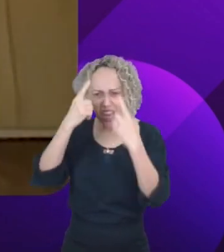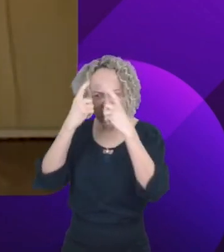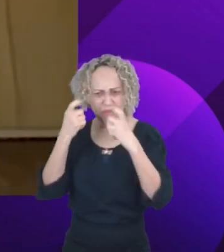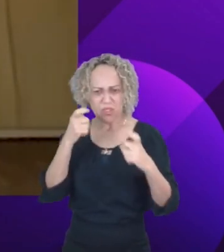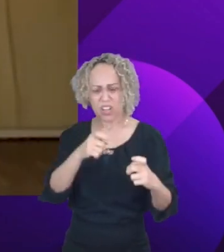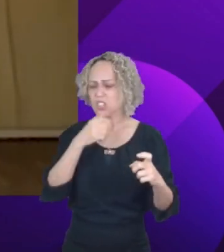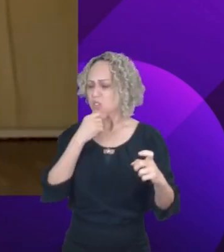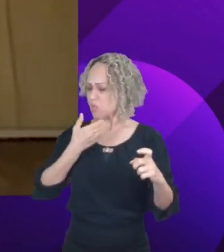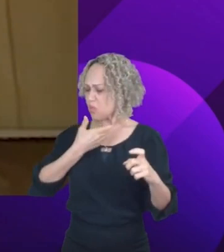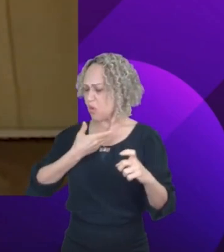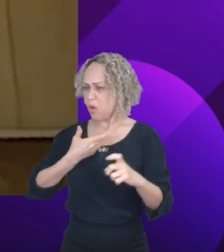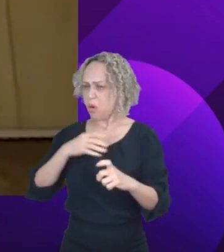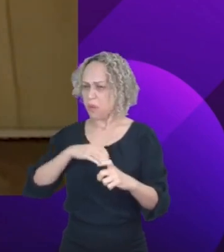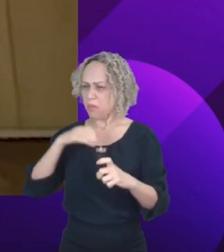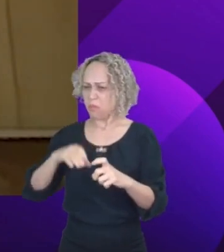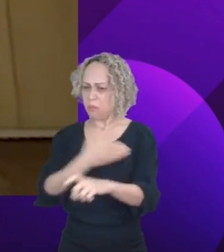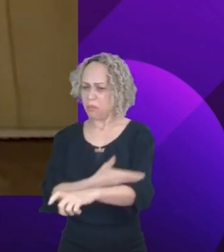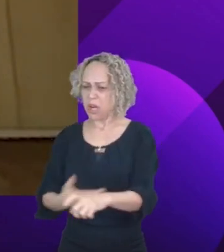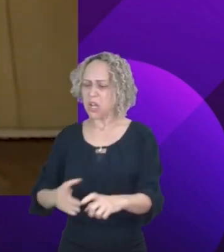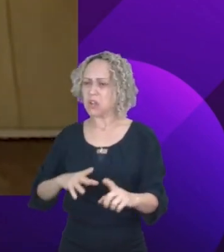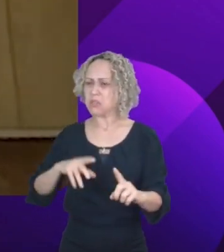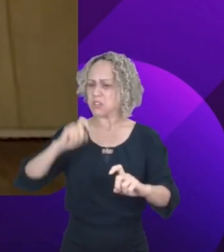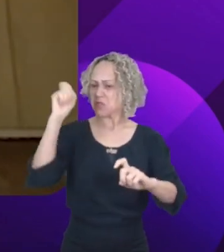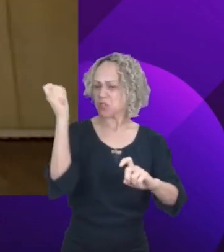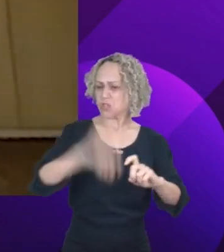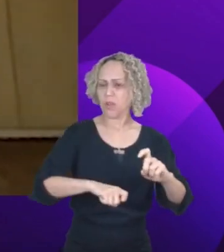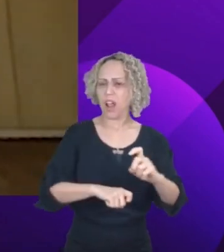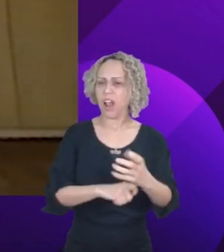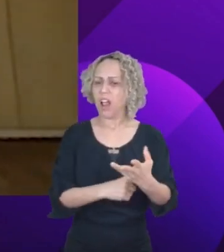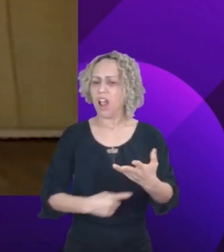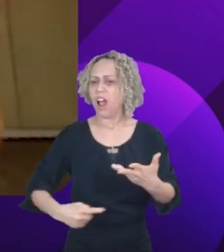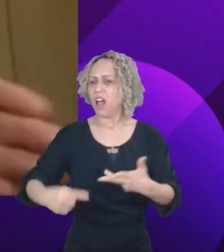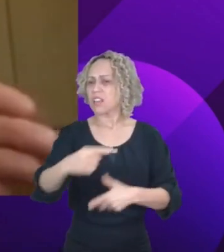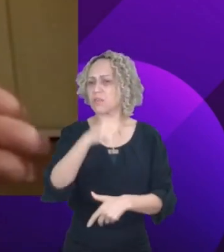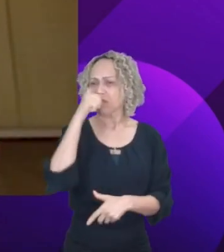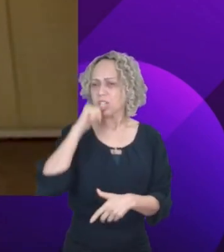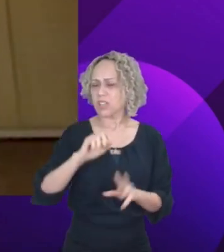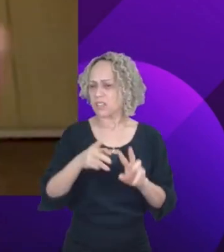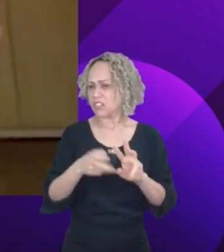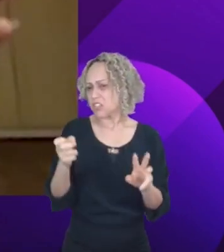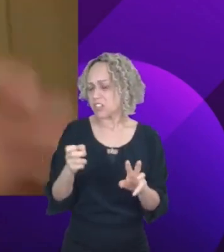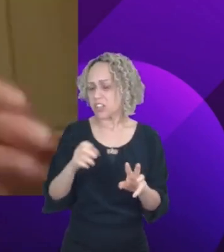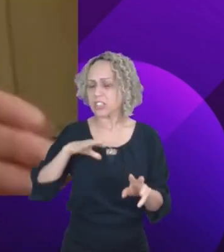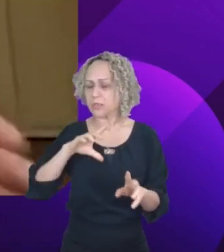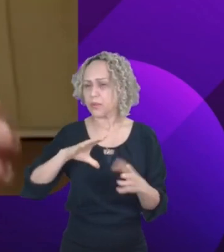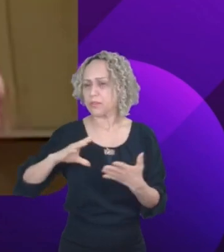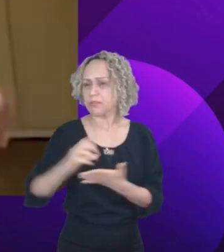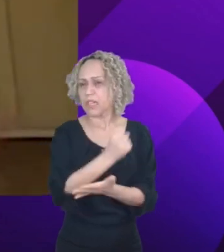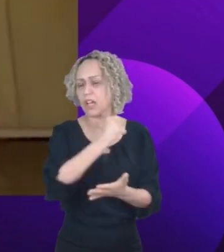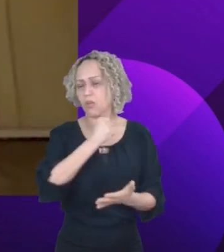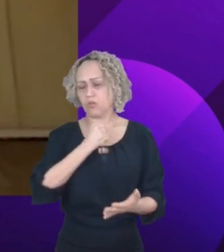de legados nessa discussão do que é a violência em relação às mulheres indígenas. Tanto